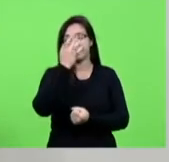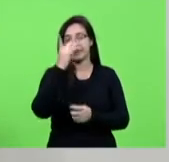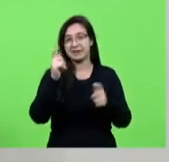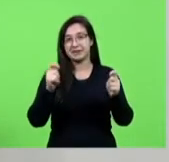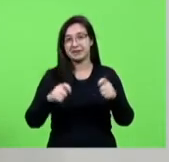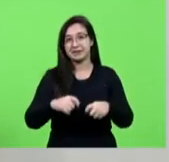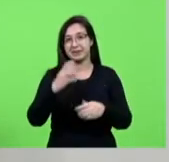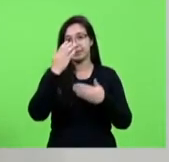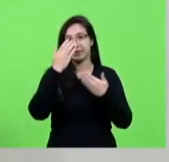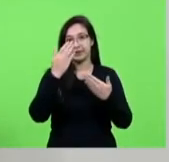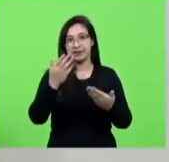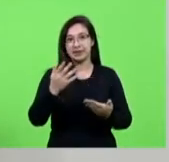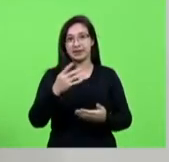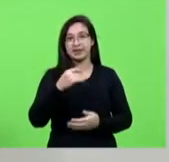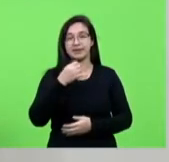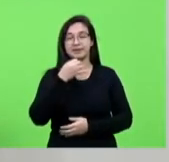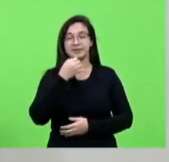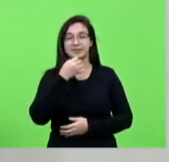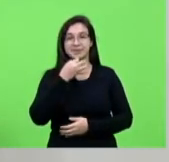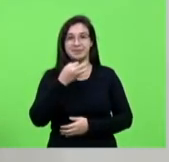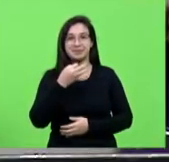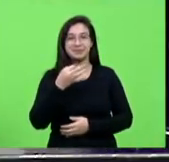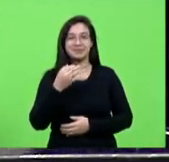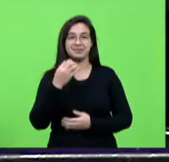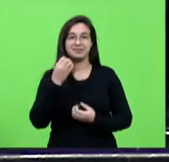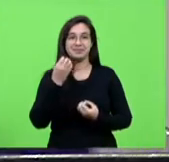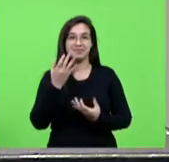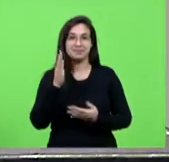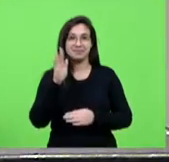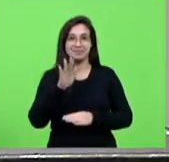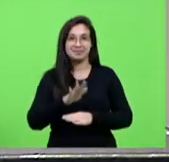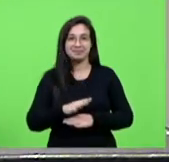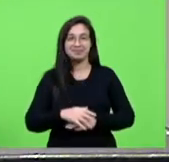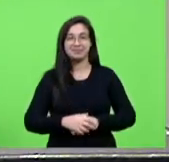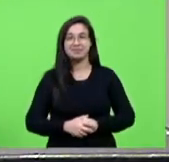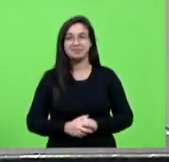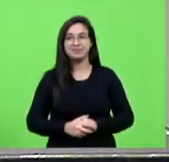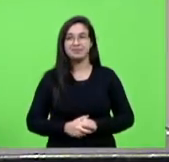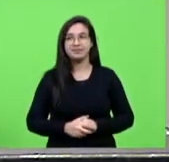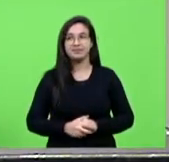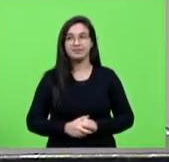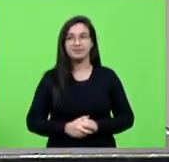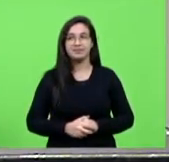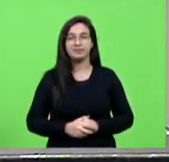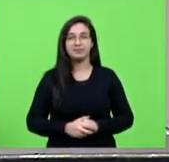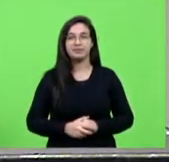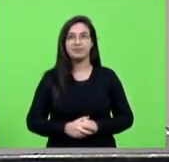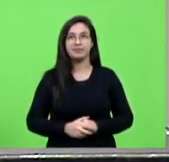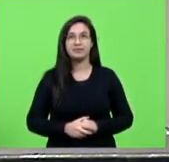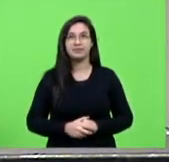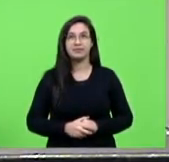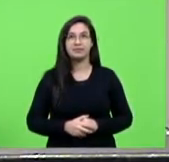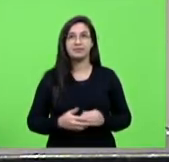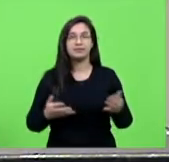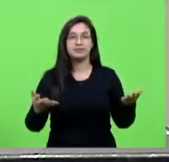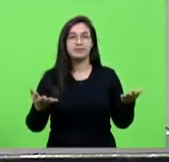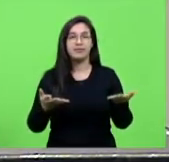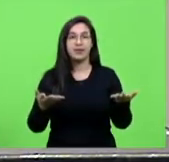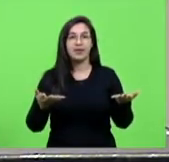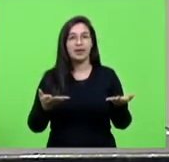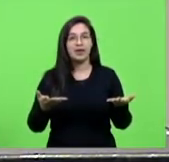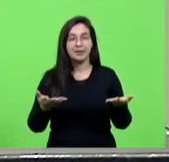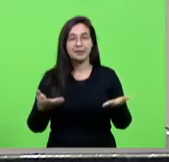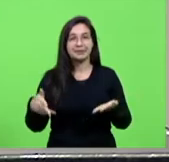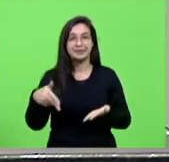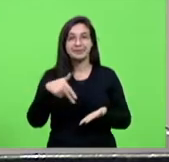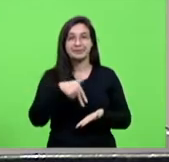obrigado pela oportunidade e um grande abraço a todos. Obrigado, deputado Vonney Weber. Quem fará uso da palavra é